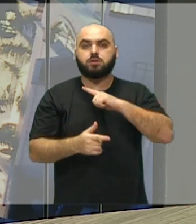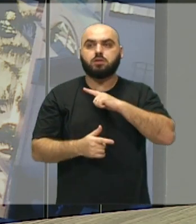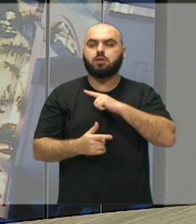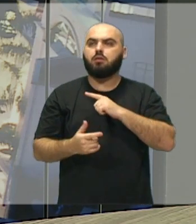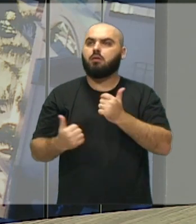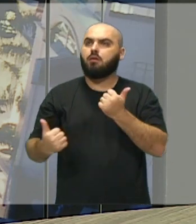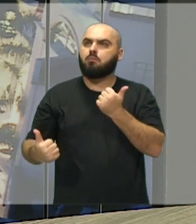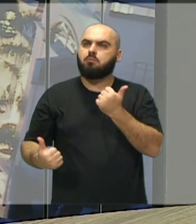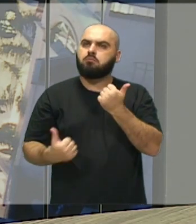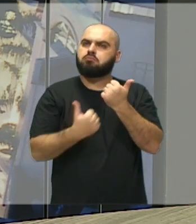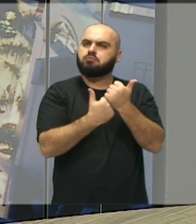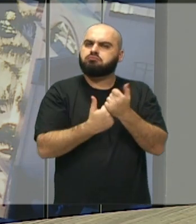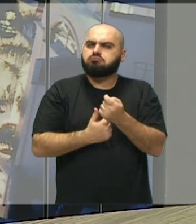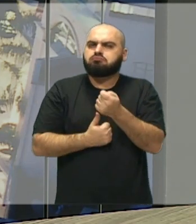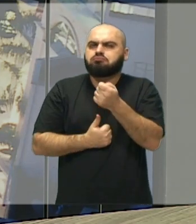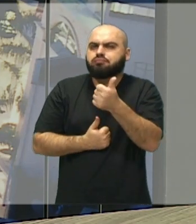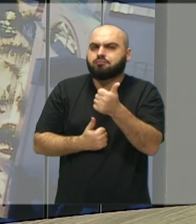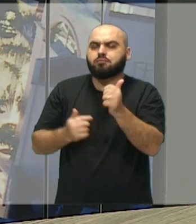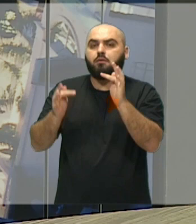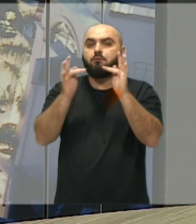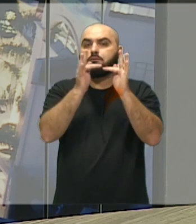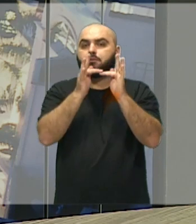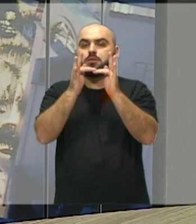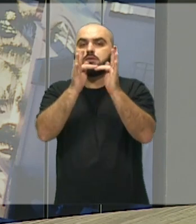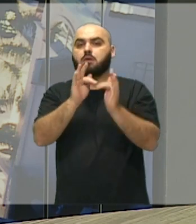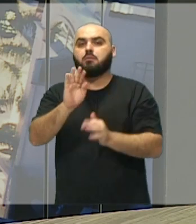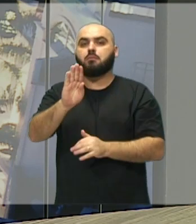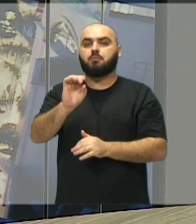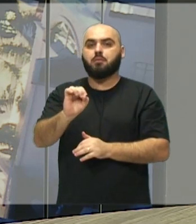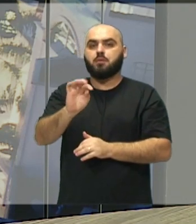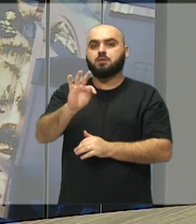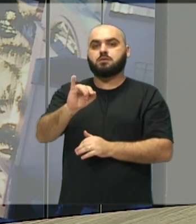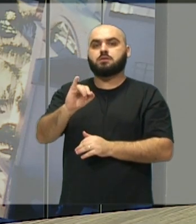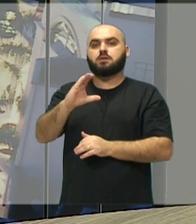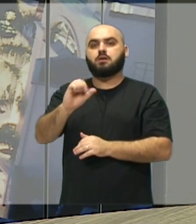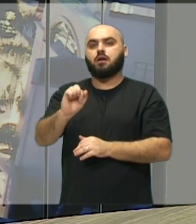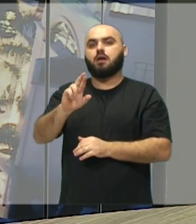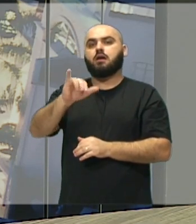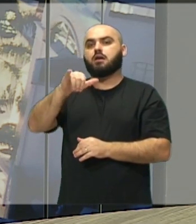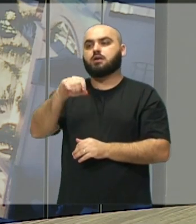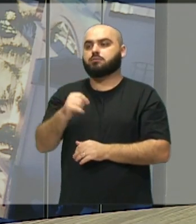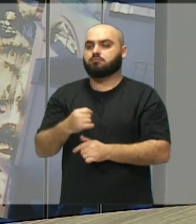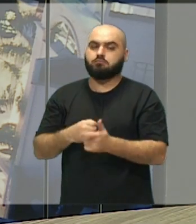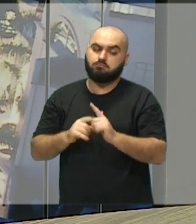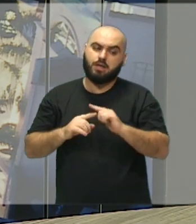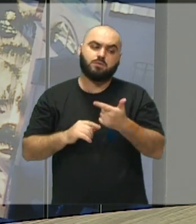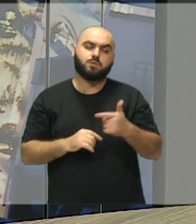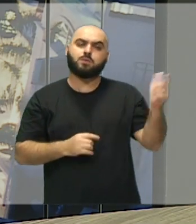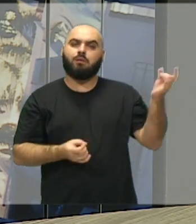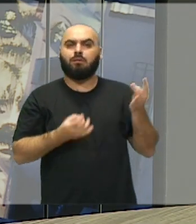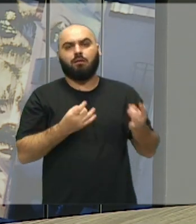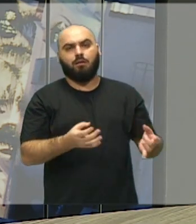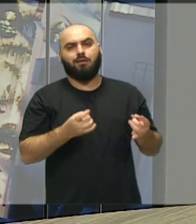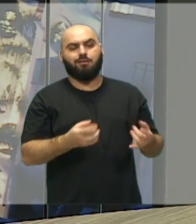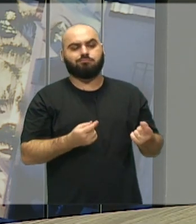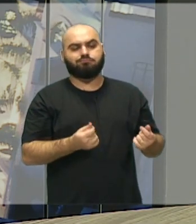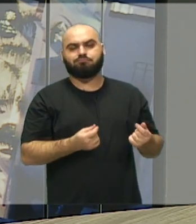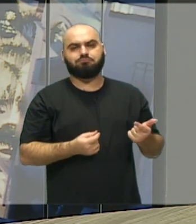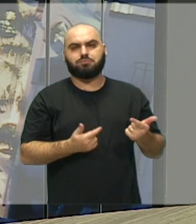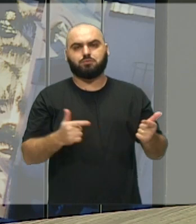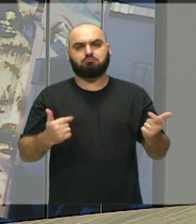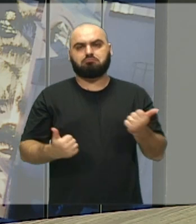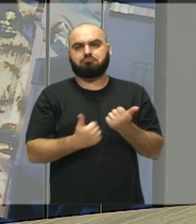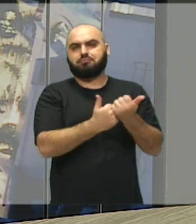apoio, um pequeno apoio da Fundação Boticário, mas todo o restante dos custos não tinha. Então, aí foi pensando